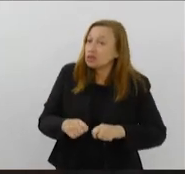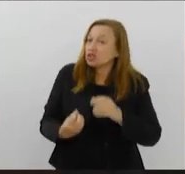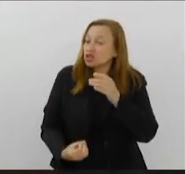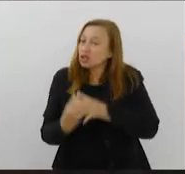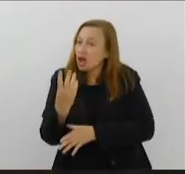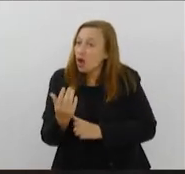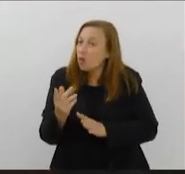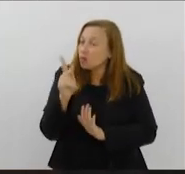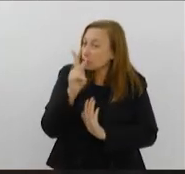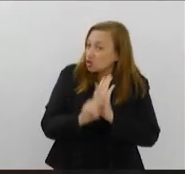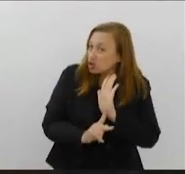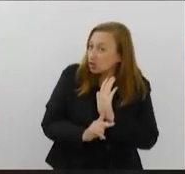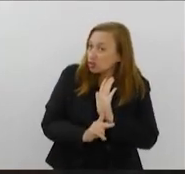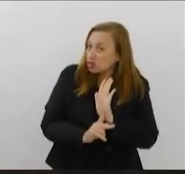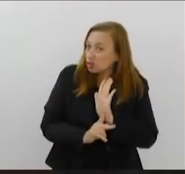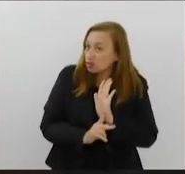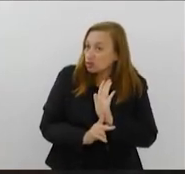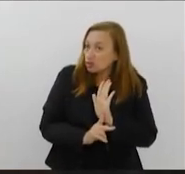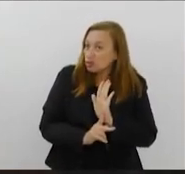um projeto para